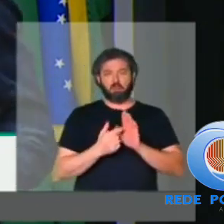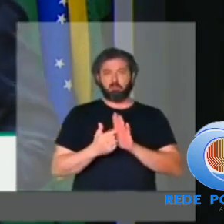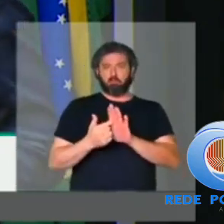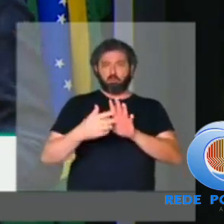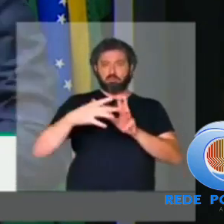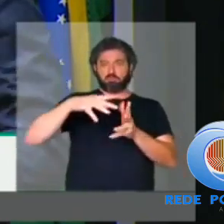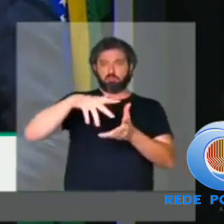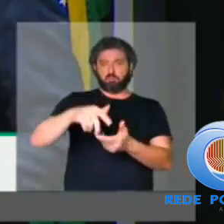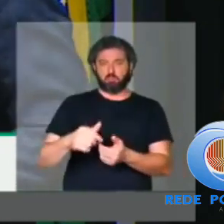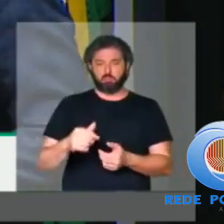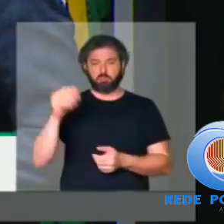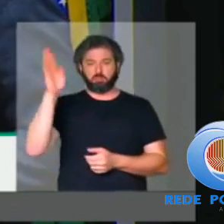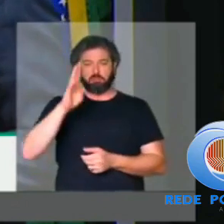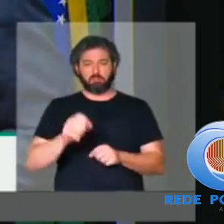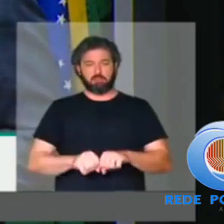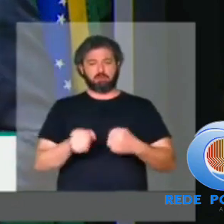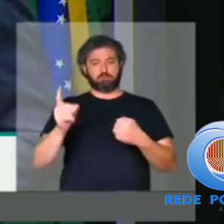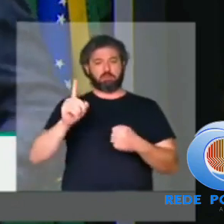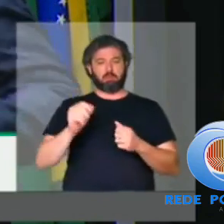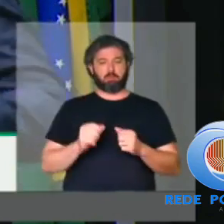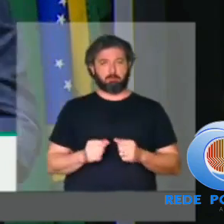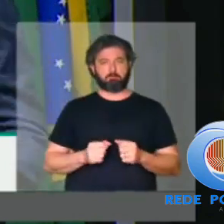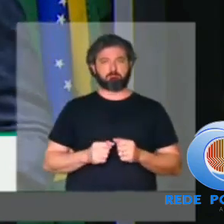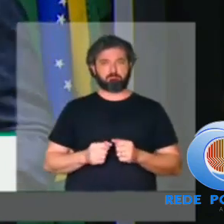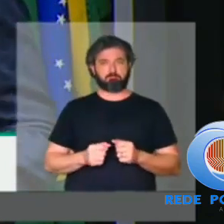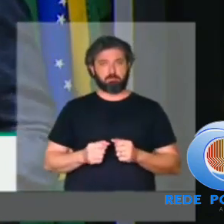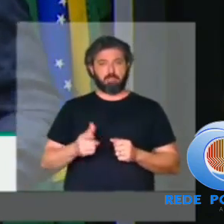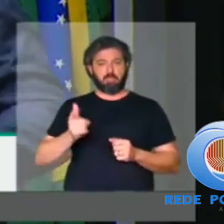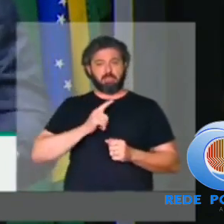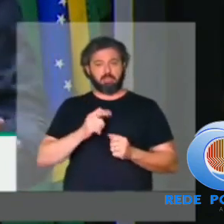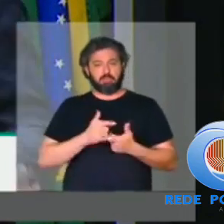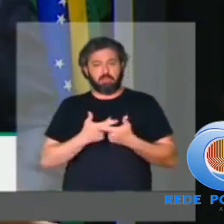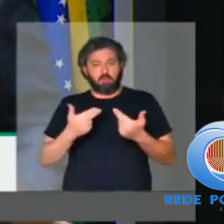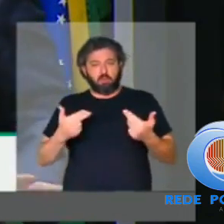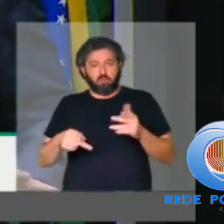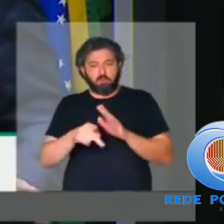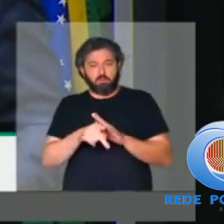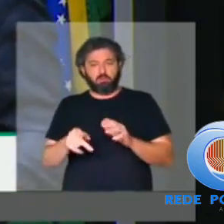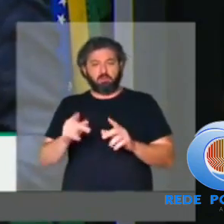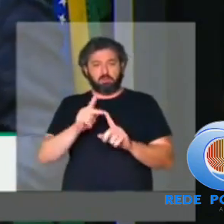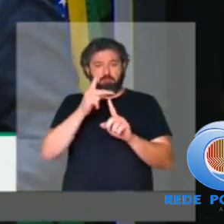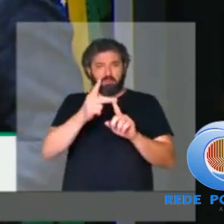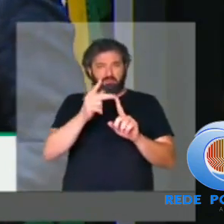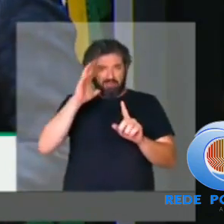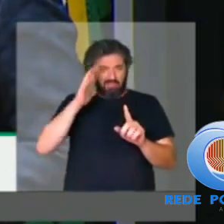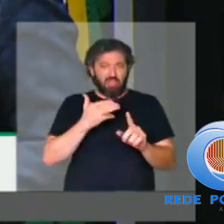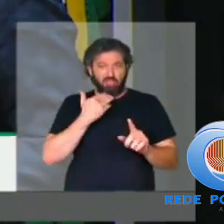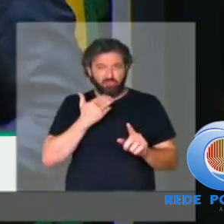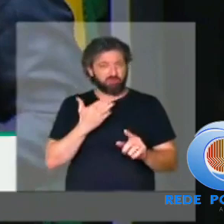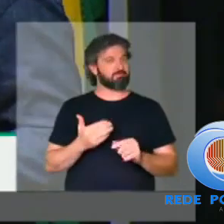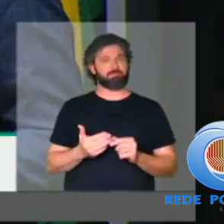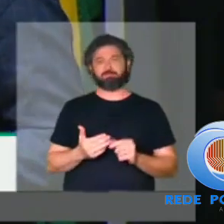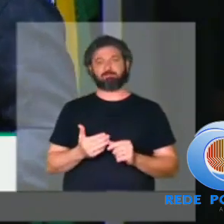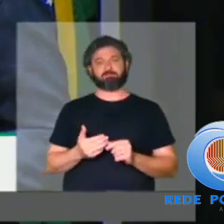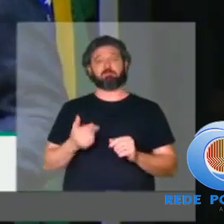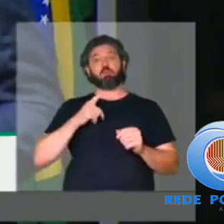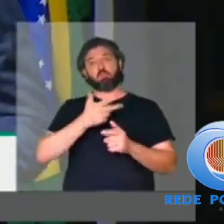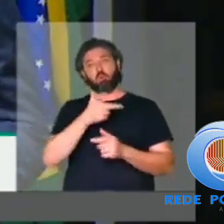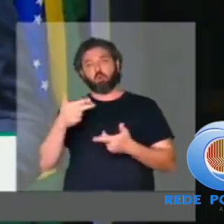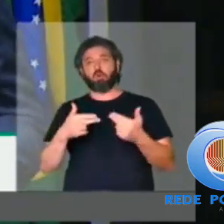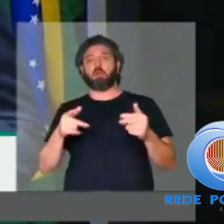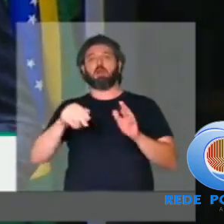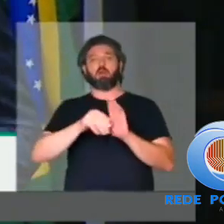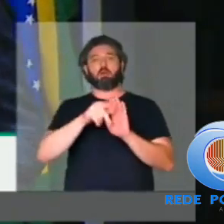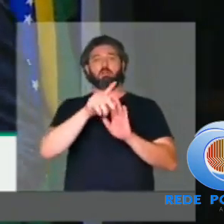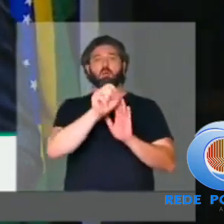para o mundo que o país não vai quebrar. E temos outras medidas, só a reforma da Previdência não vai bastar. E uma outra medida